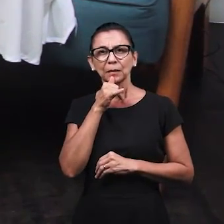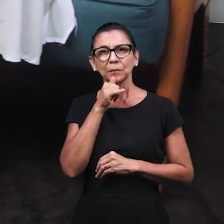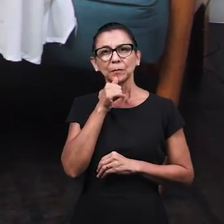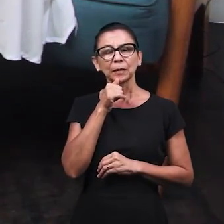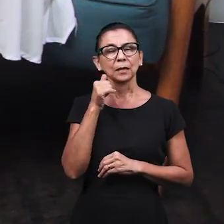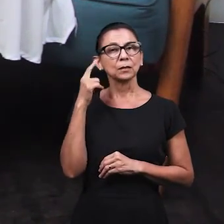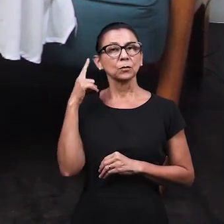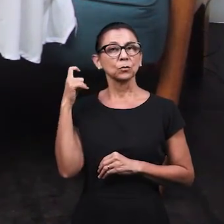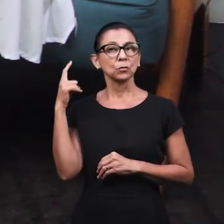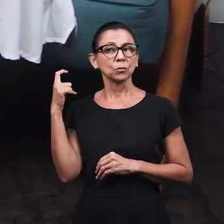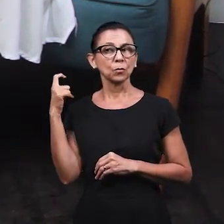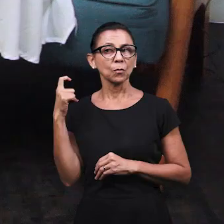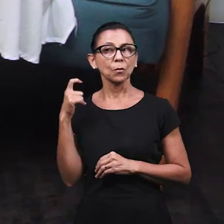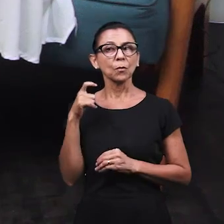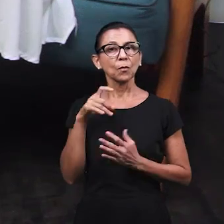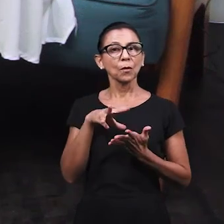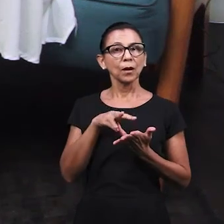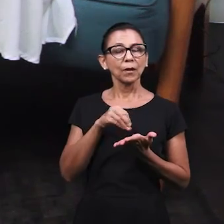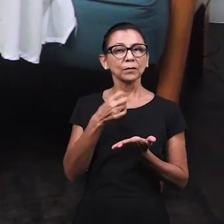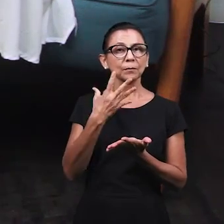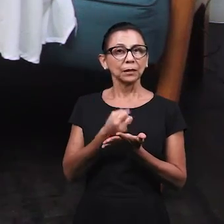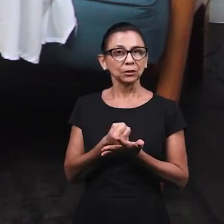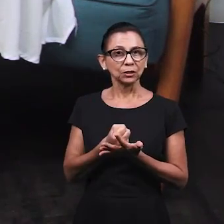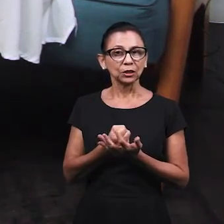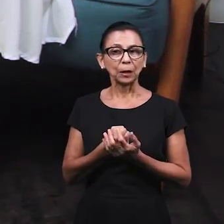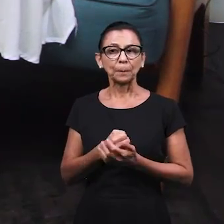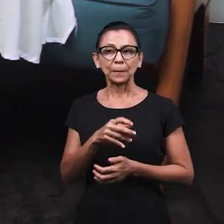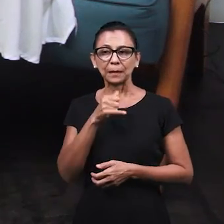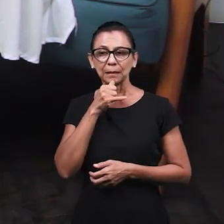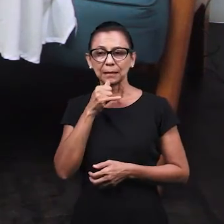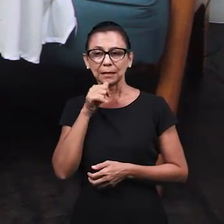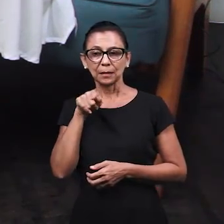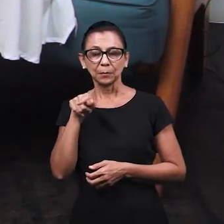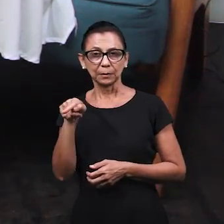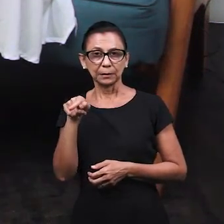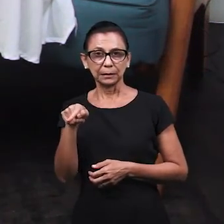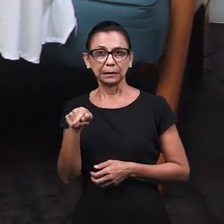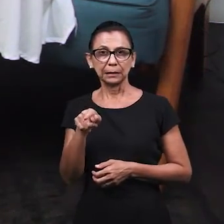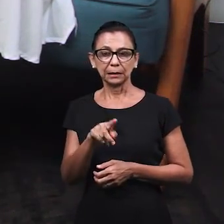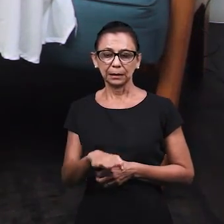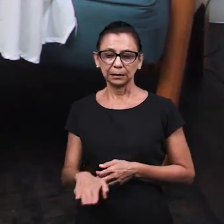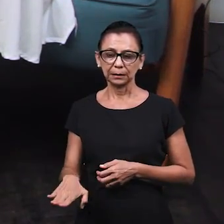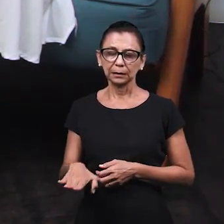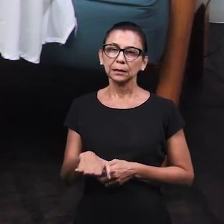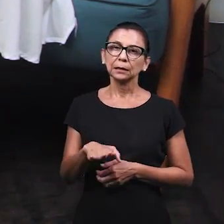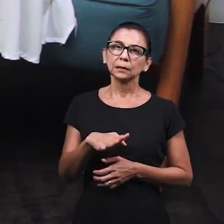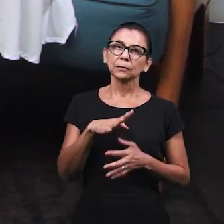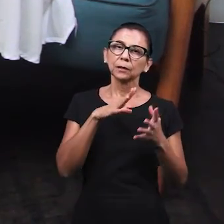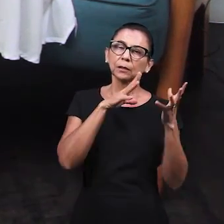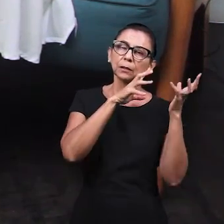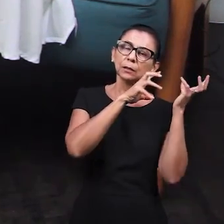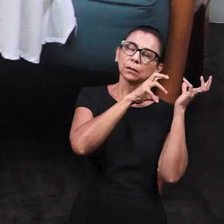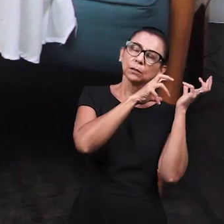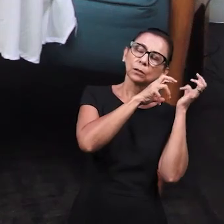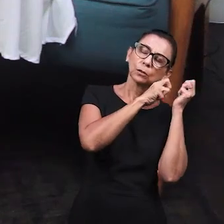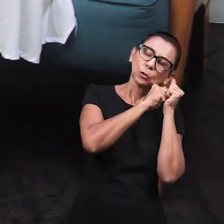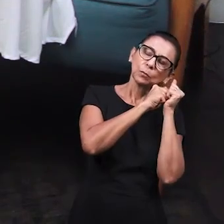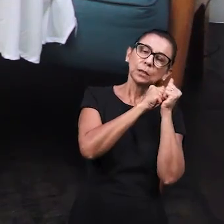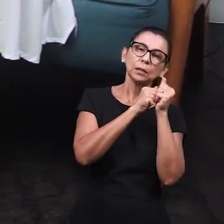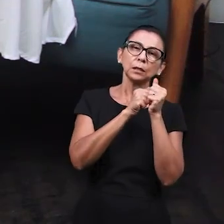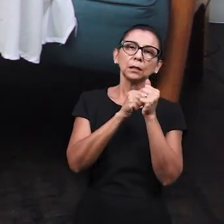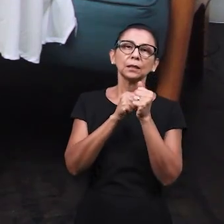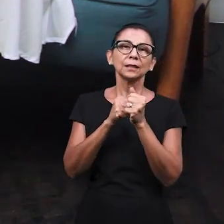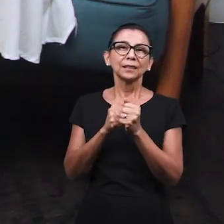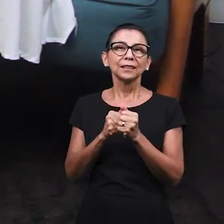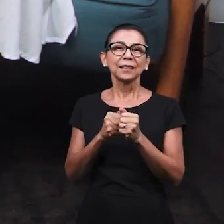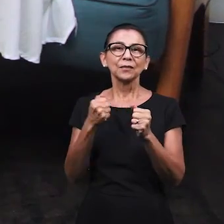por exemplo. Né, que as crianças gostam de ouvir história quando vão dormir, e você coloca no podcast, lá no aplicativo da Rádio Manaim,